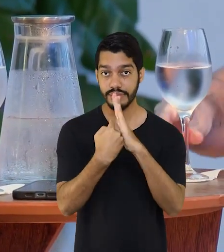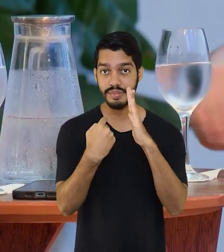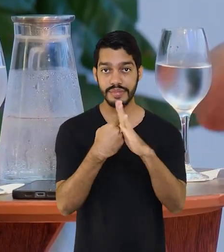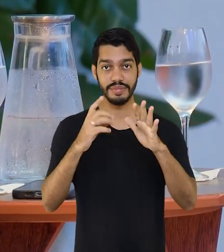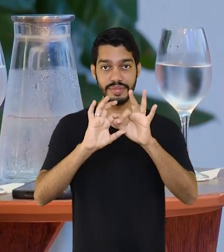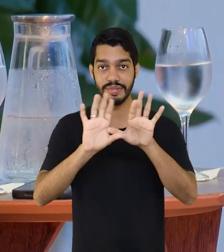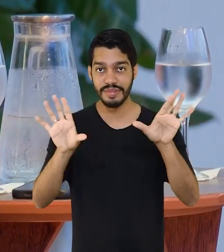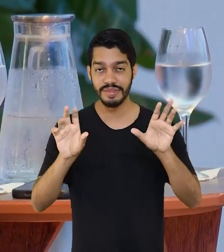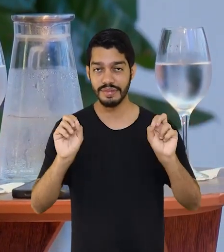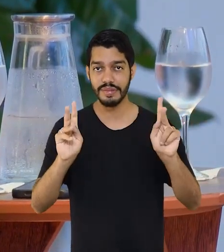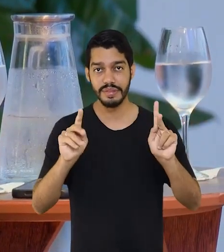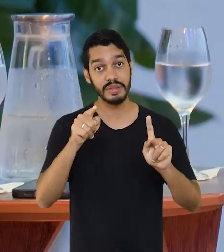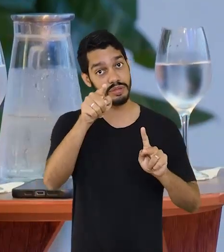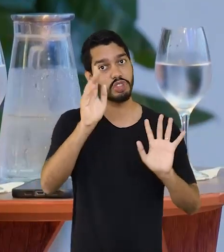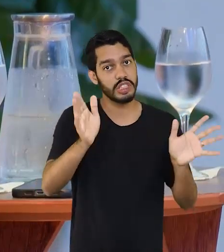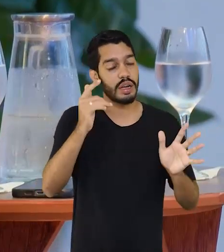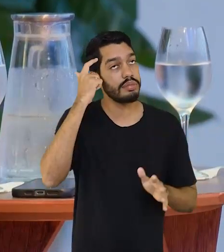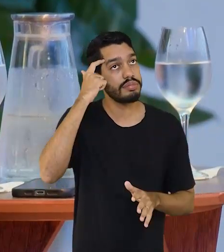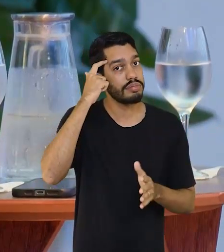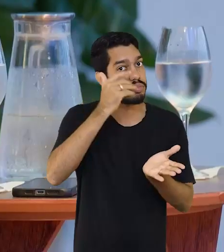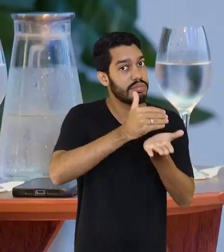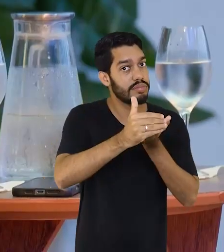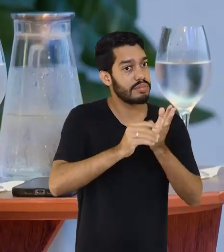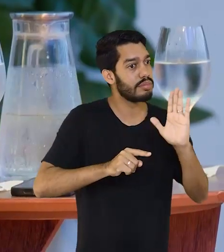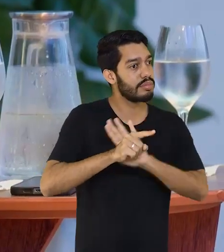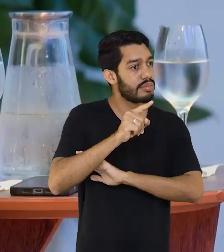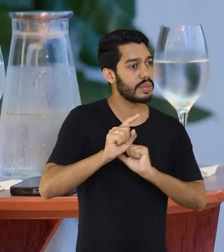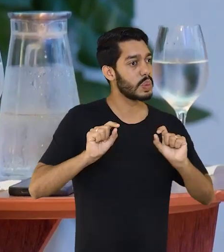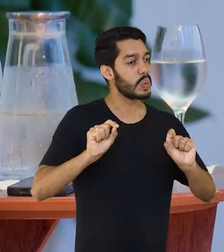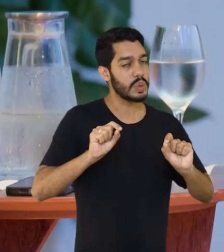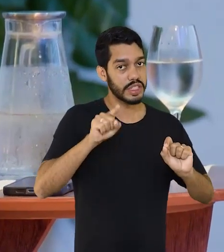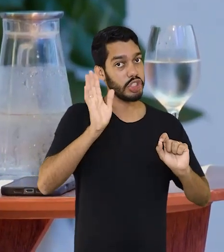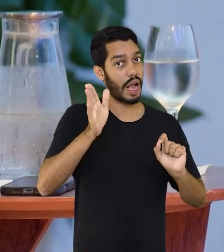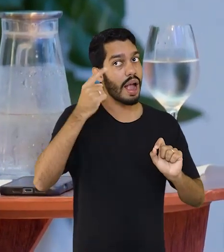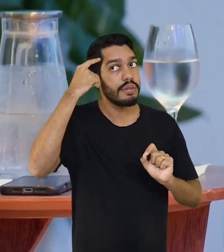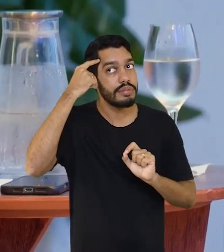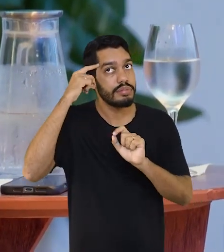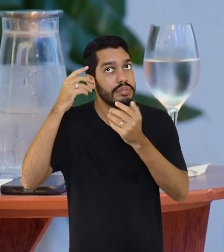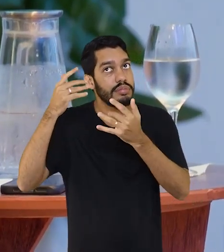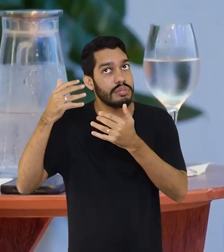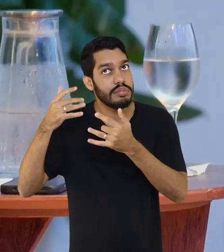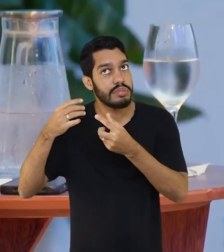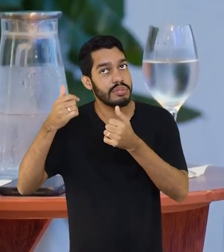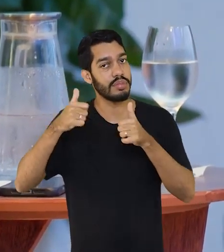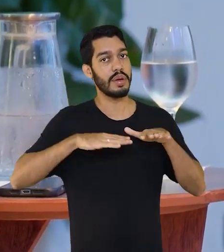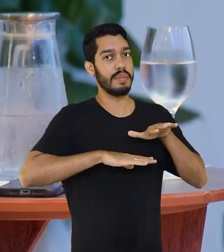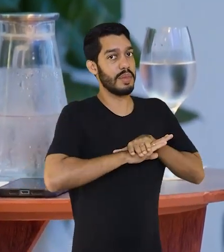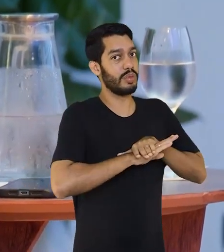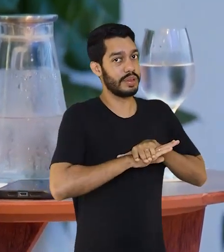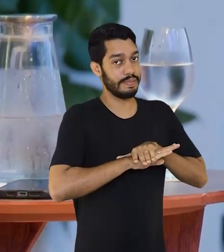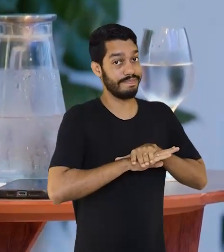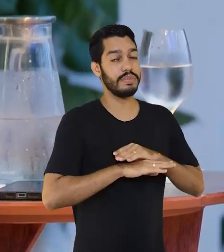vocês. Então, por favor, já vão pensando, né, se vocês forem querer fazer uma pergunta, porque, pelo que eu pude entender do